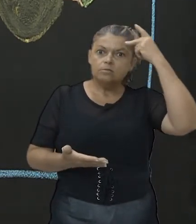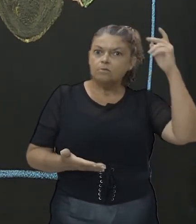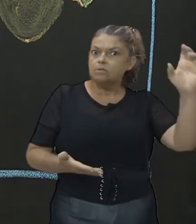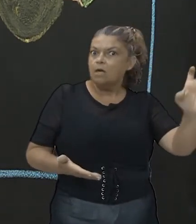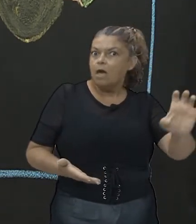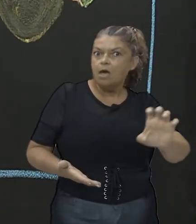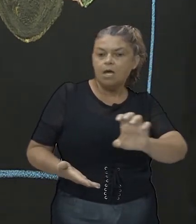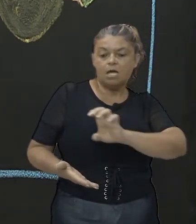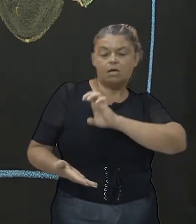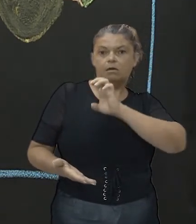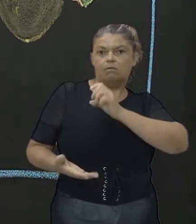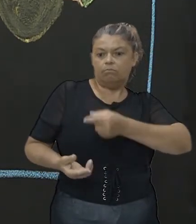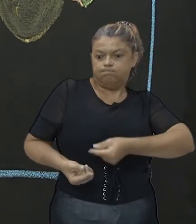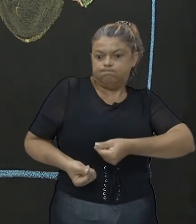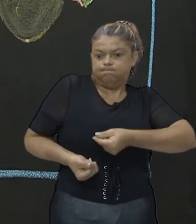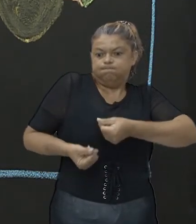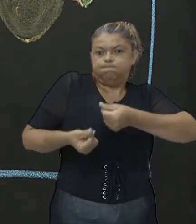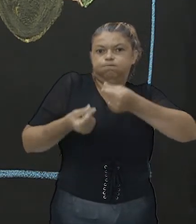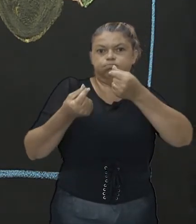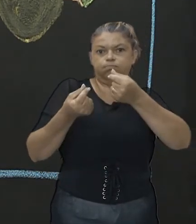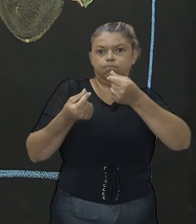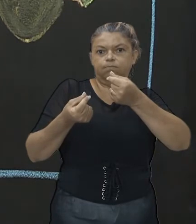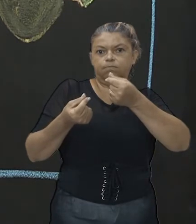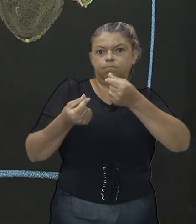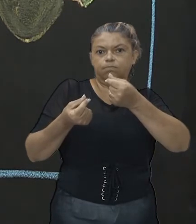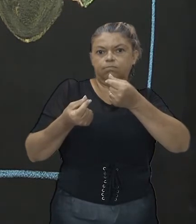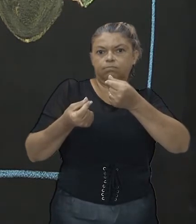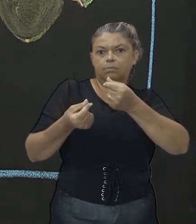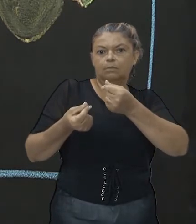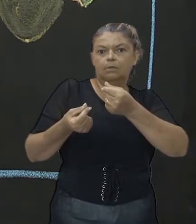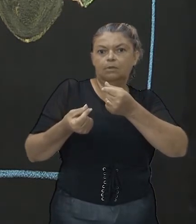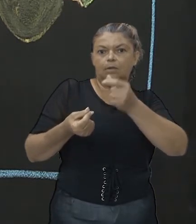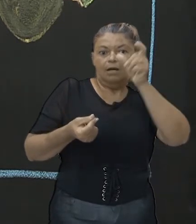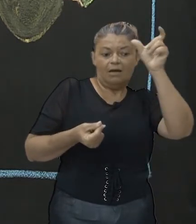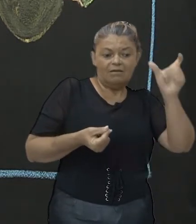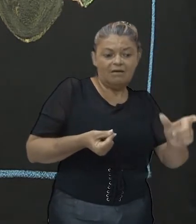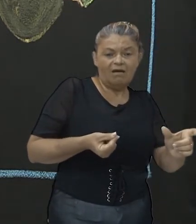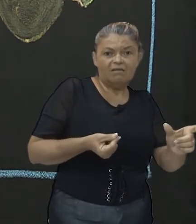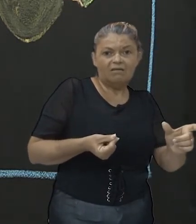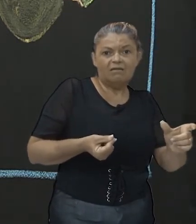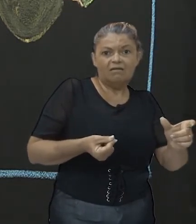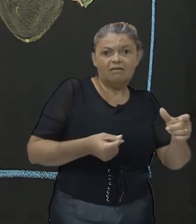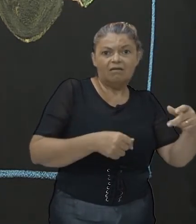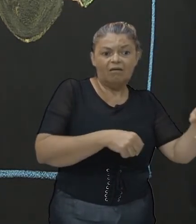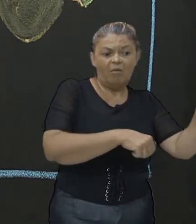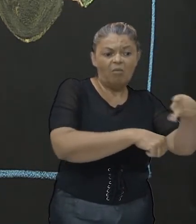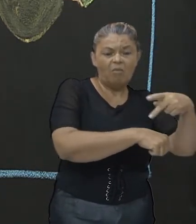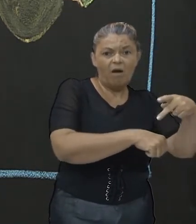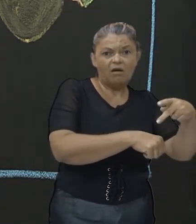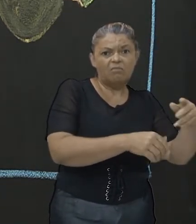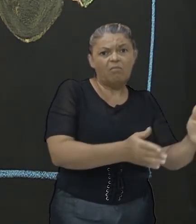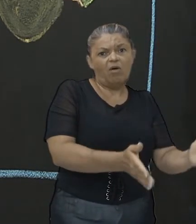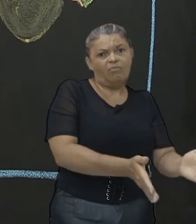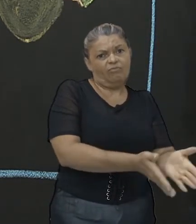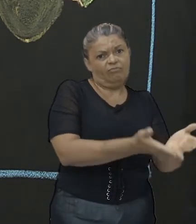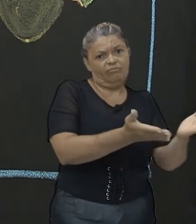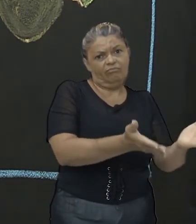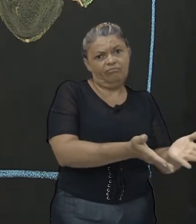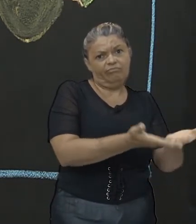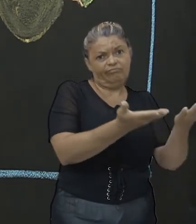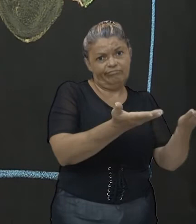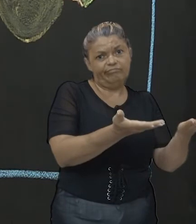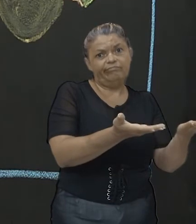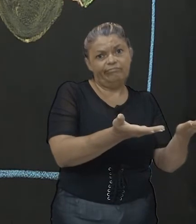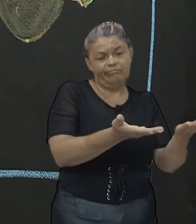exuberantes, em detrimento de populações que vivem abaixo da linha da miséria. Essa questão do lucro, da